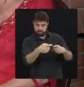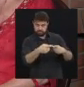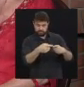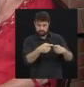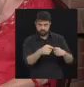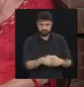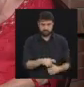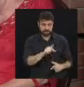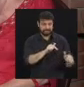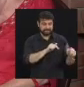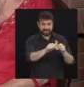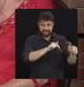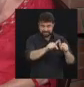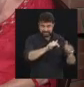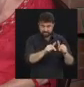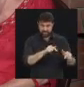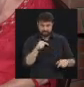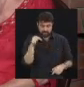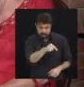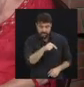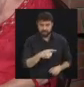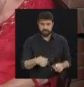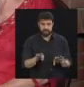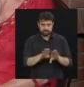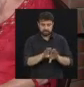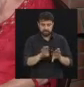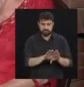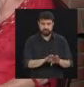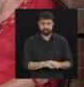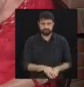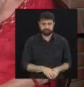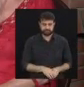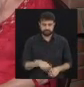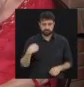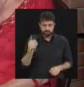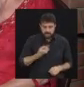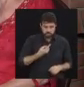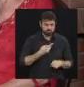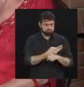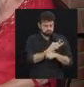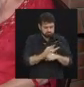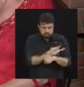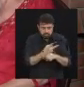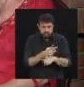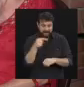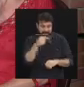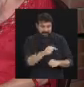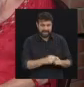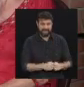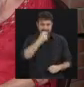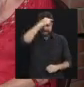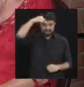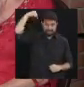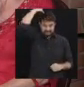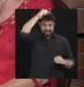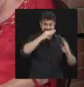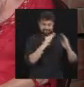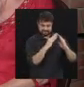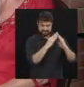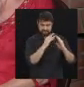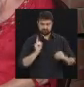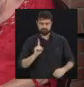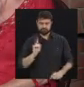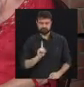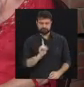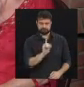como trabalhava na Santa Casa, esse Dr. William indicou que a gente procurasse alguém na Santa Casa, e um dia caímos lá no